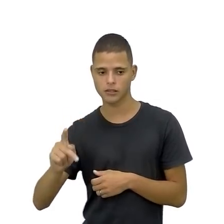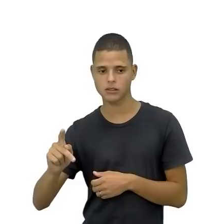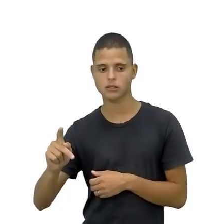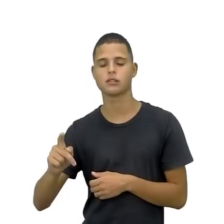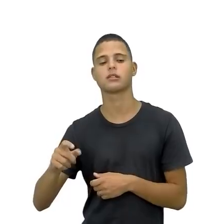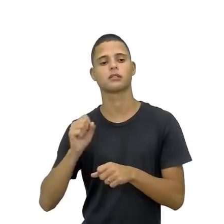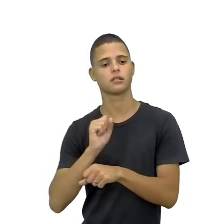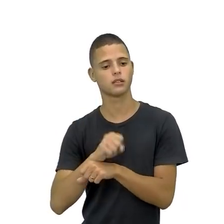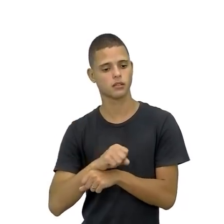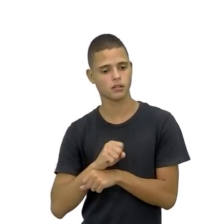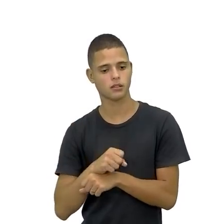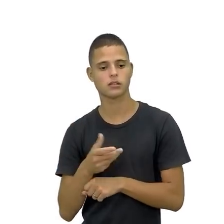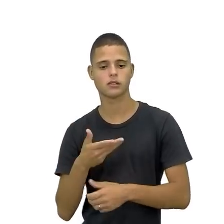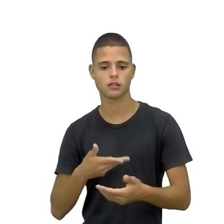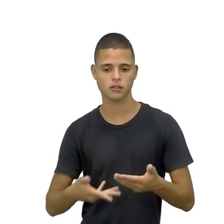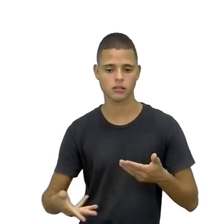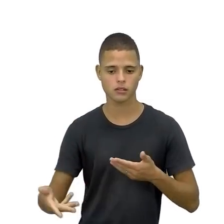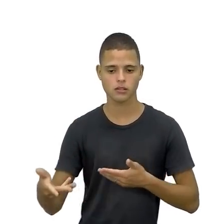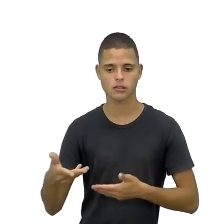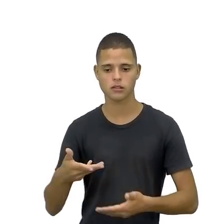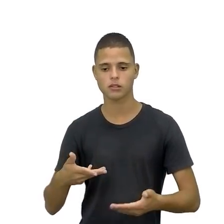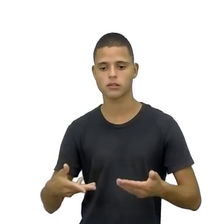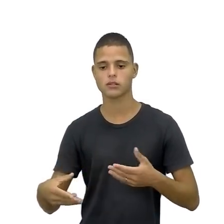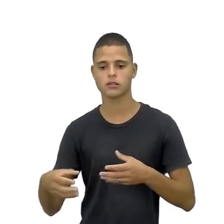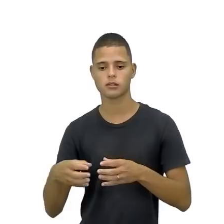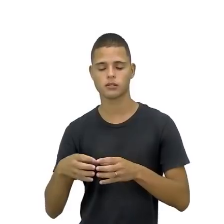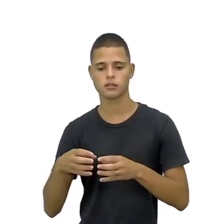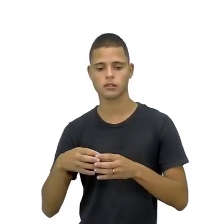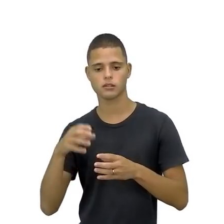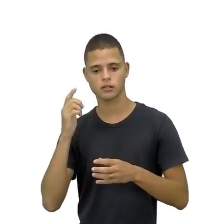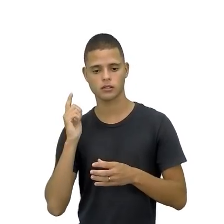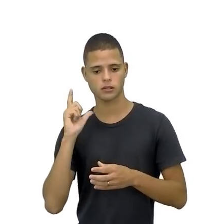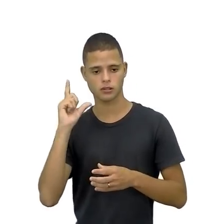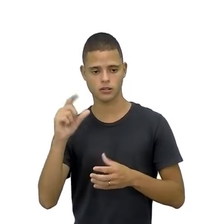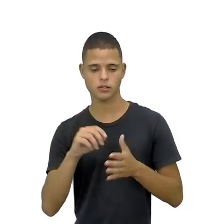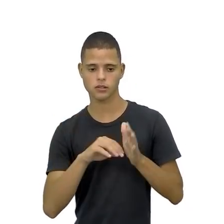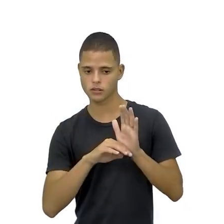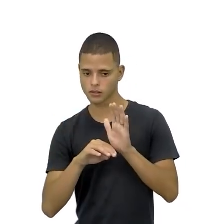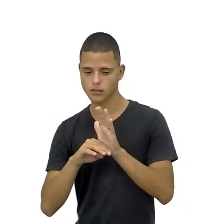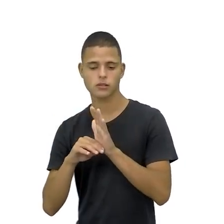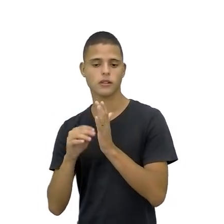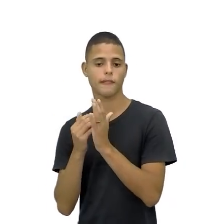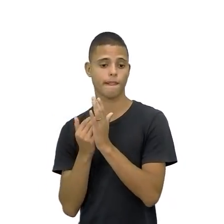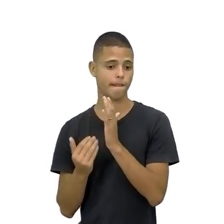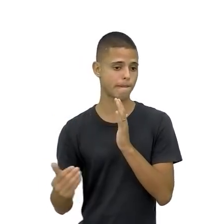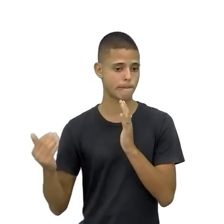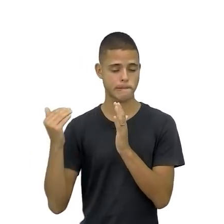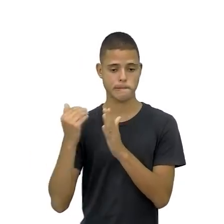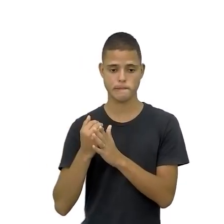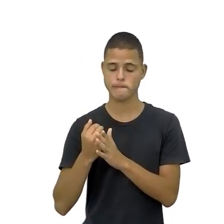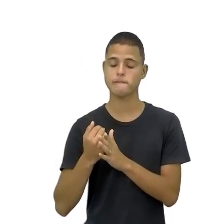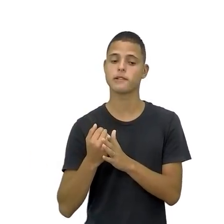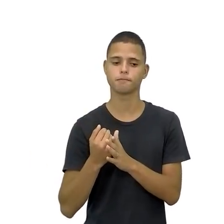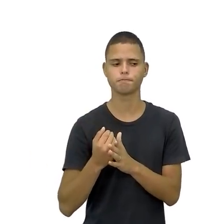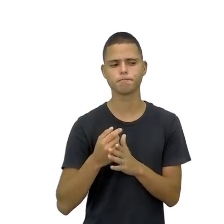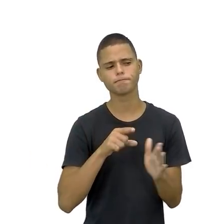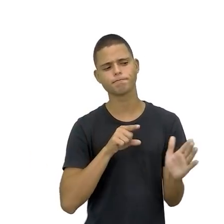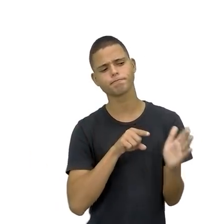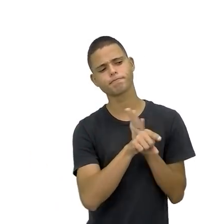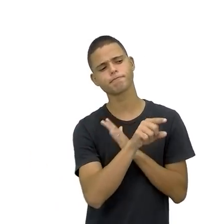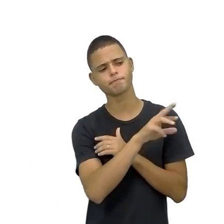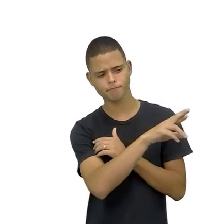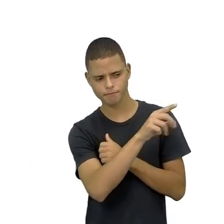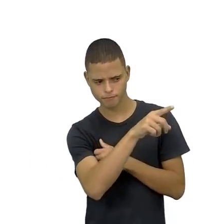circular entre os grupos, né, de maneira a orientar, ou muito mais, de maneira a questionar, né, a cada